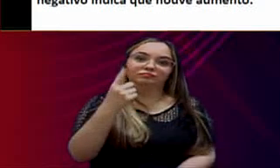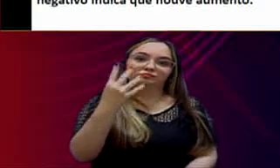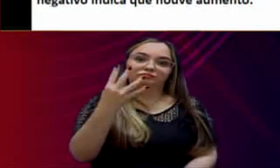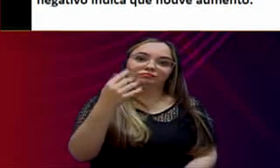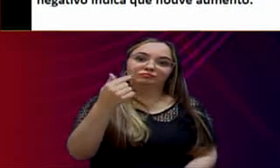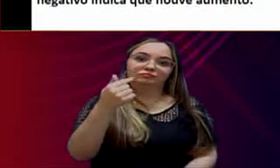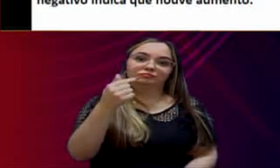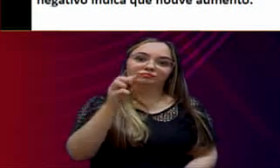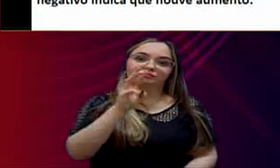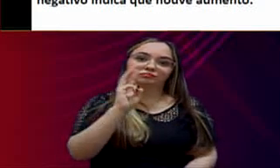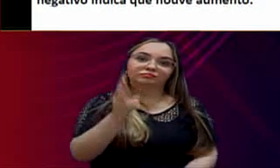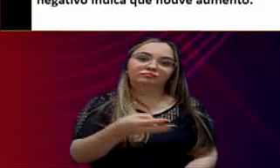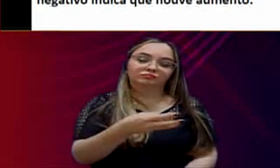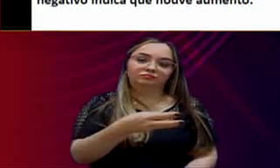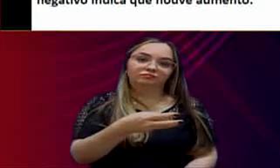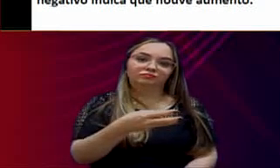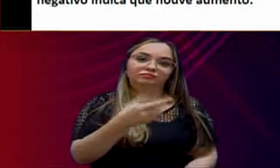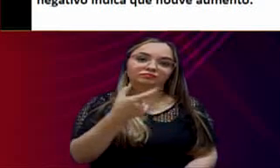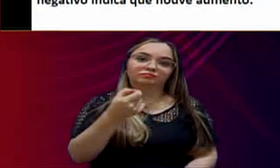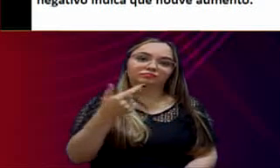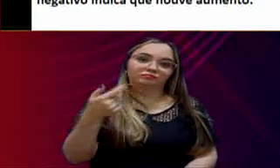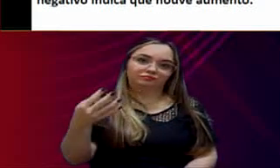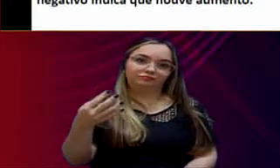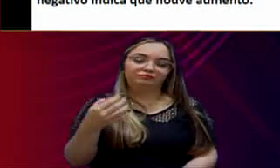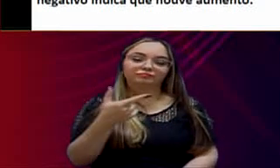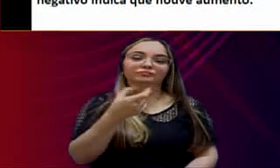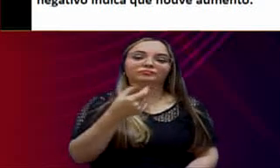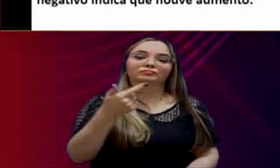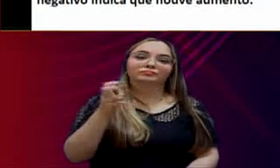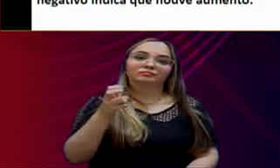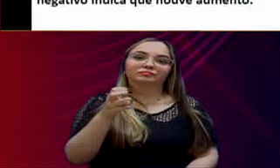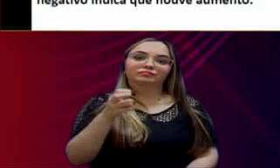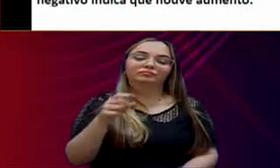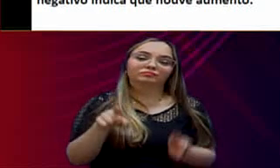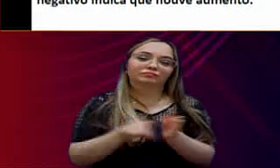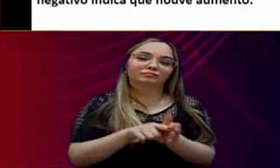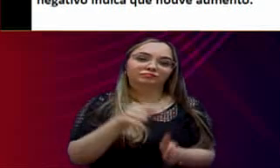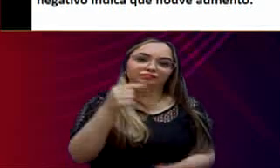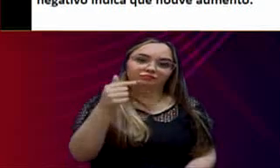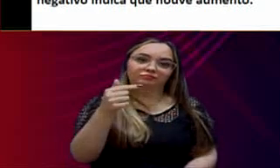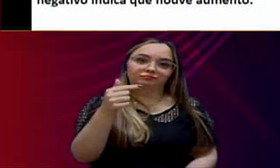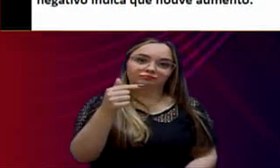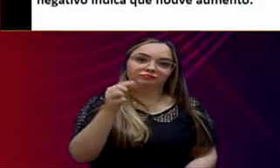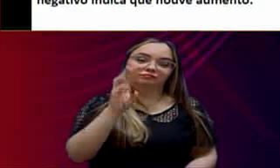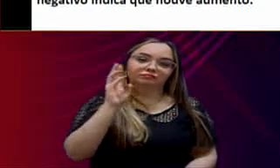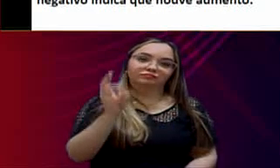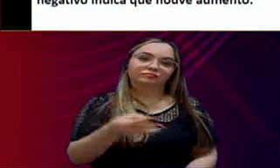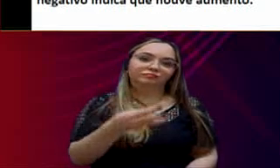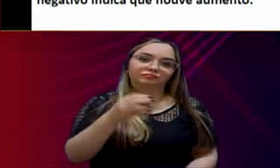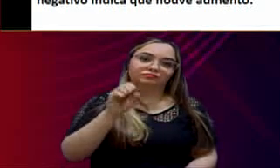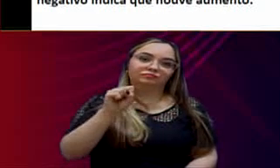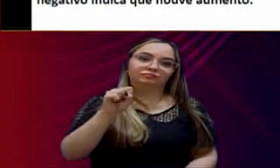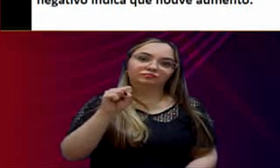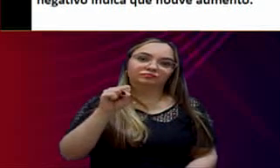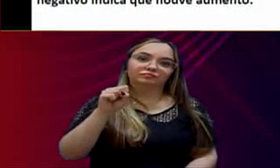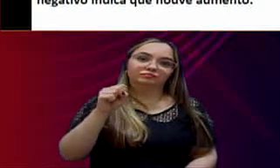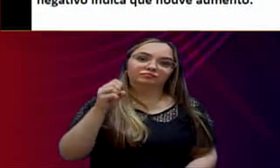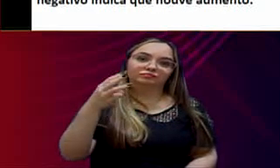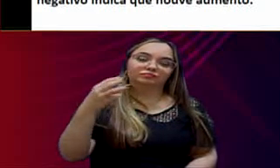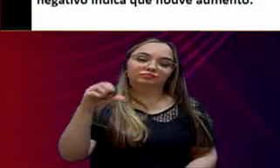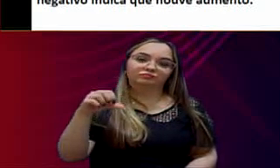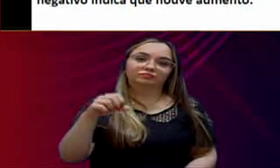156 mil em 2024 em 25 menos 7 milhões 889